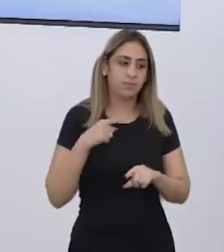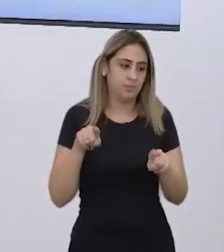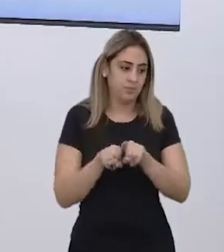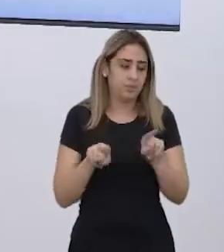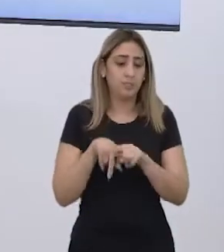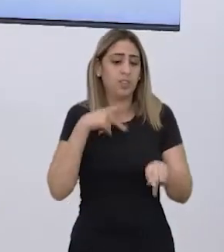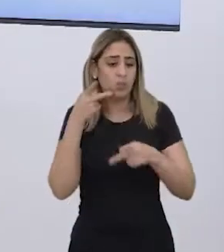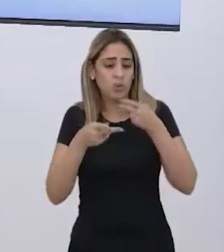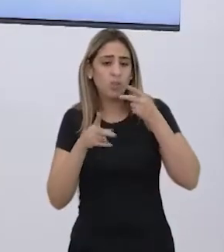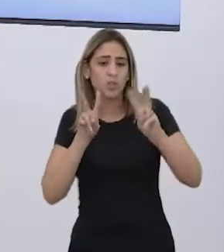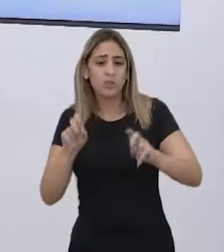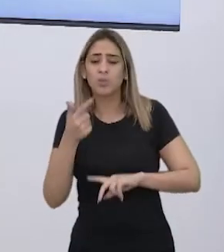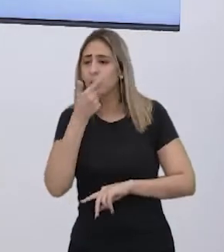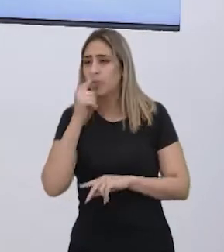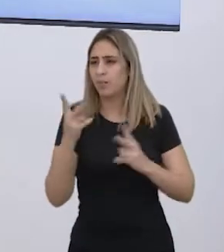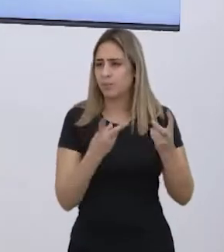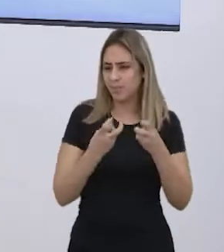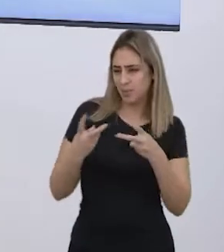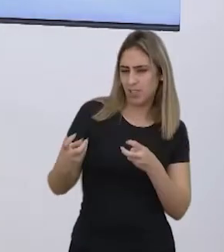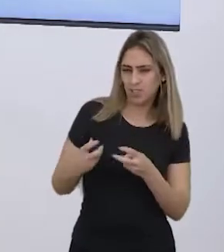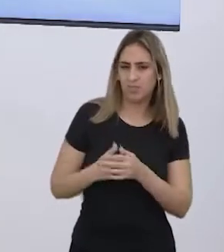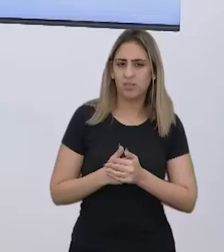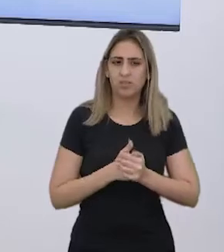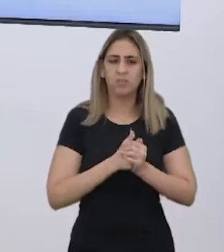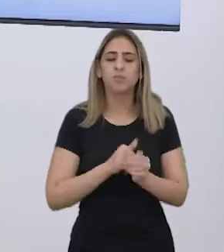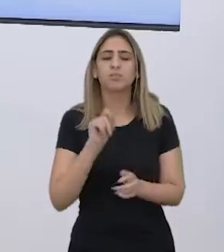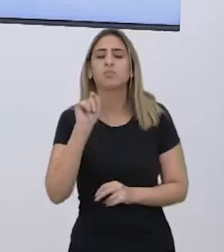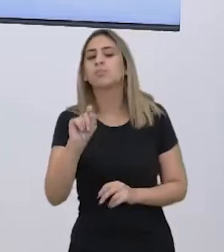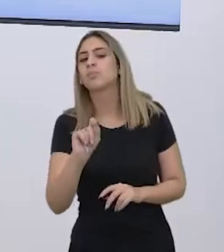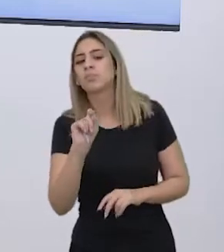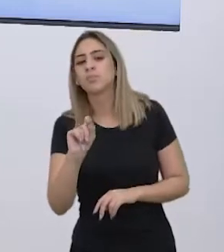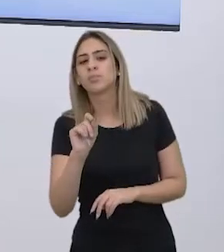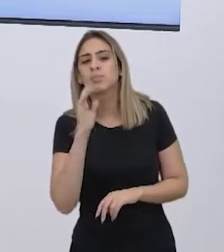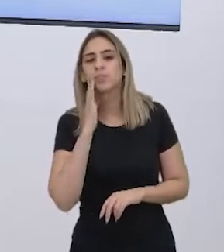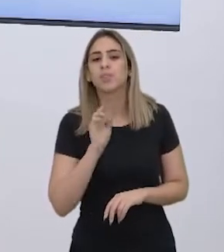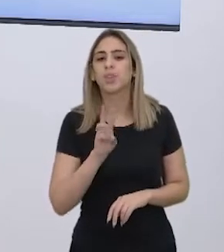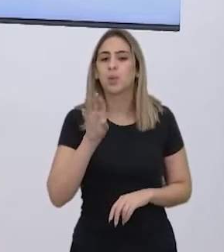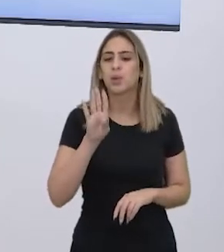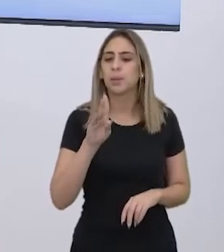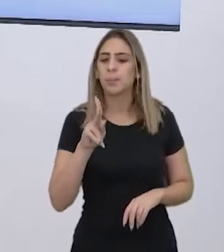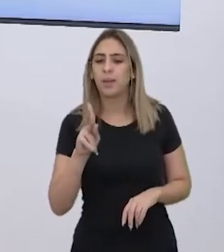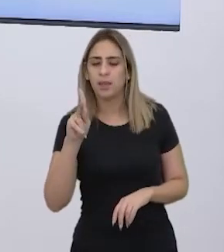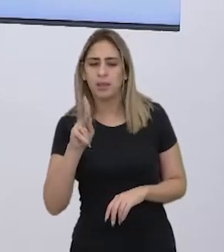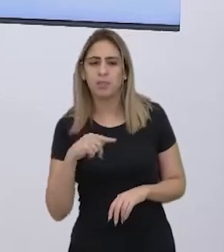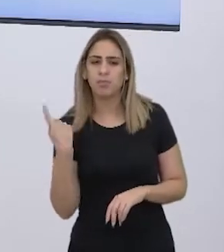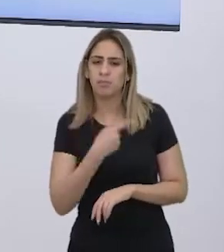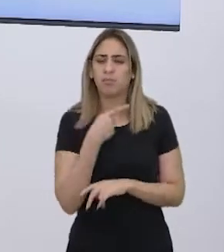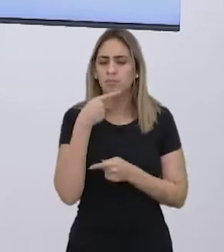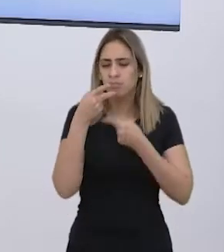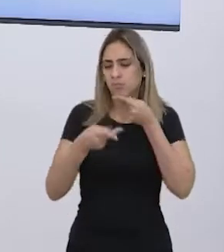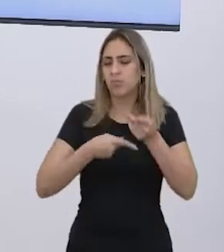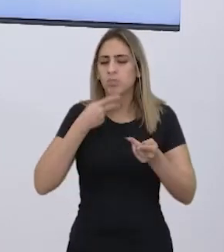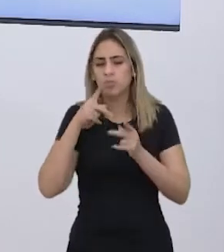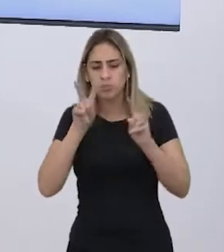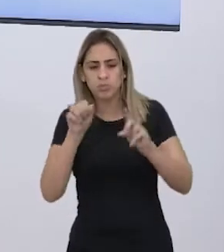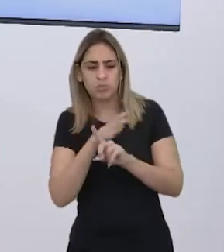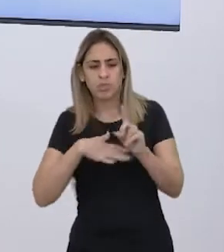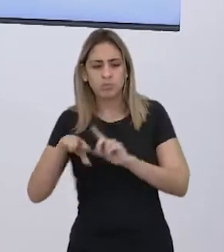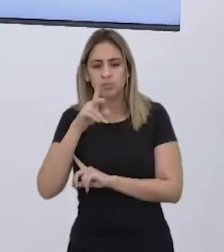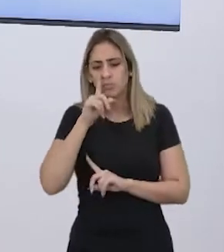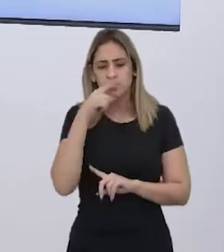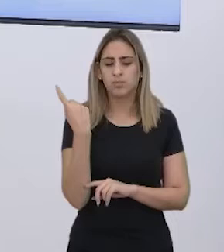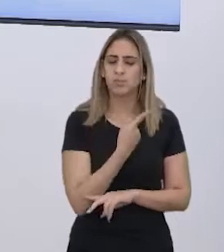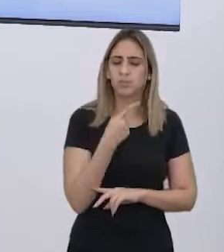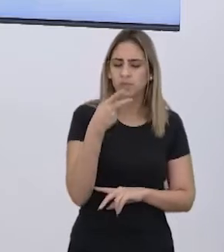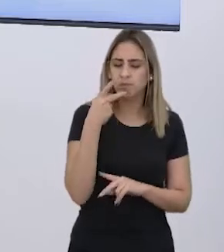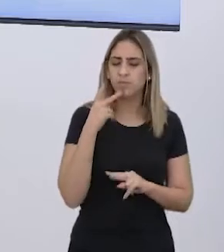falou sobre isso por uma outra perspectiva, que é o quê? Ulrich Beck. A gente justamente, quando a gente falou sobre sociedade de risco, a gente